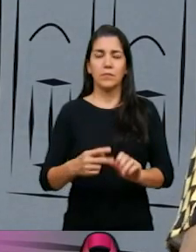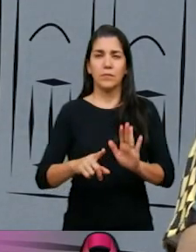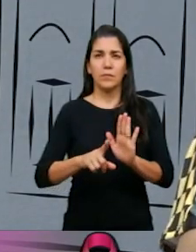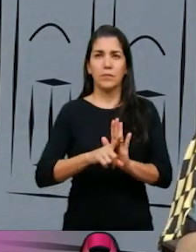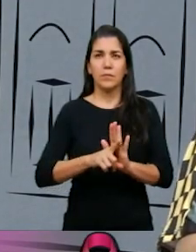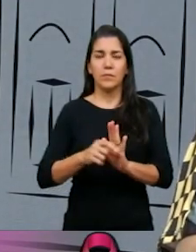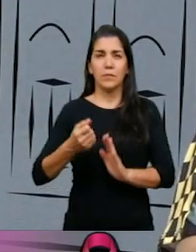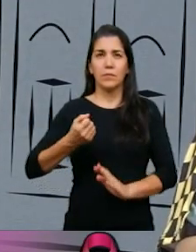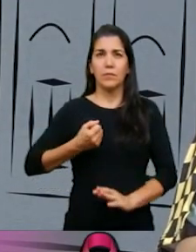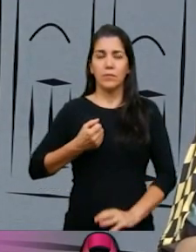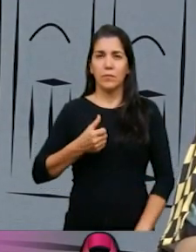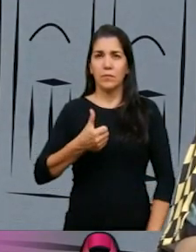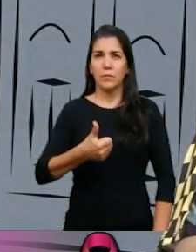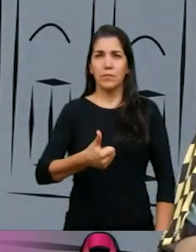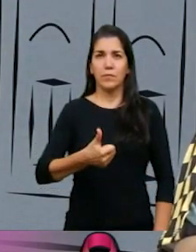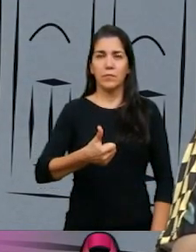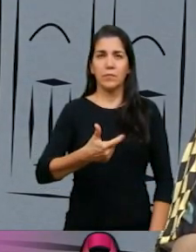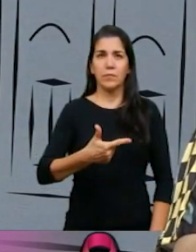lei número